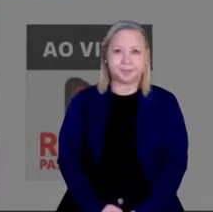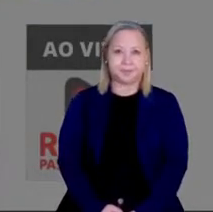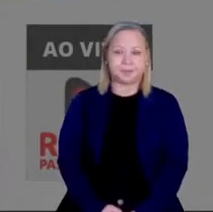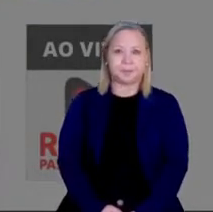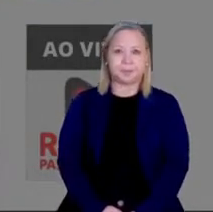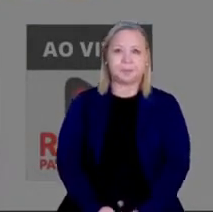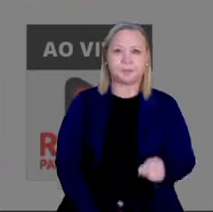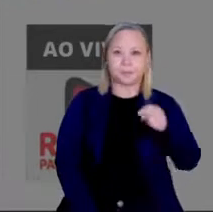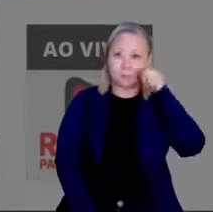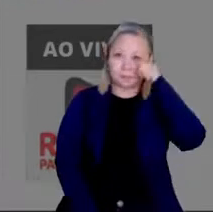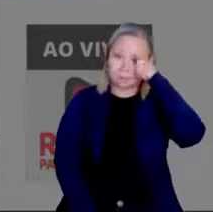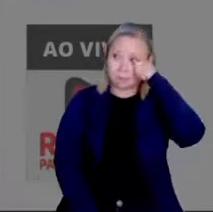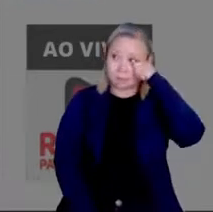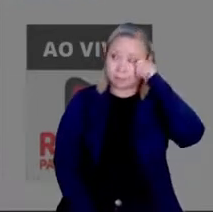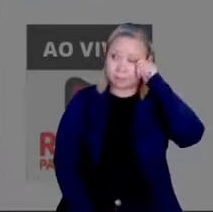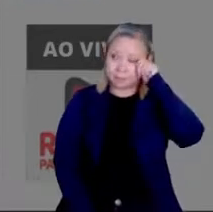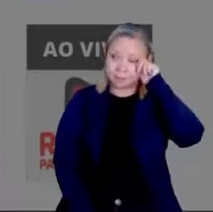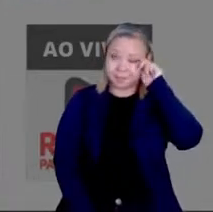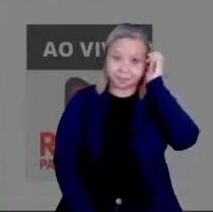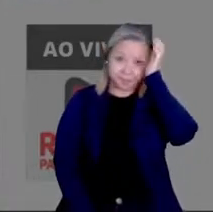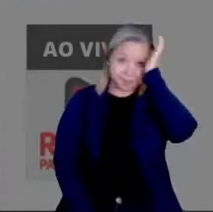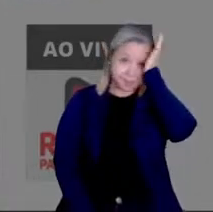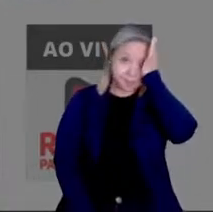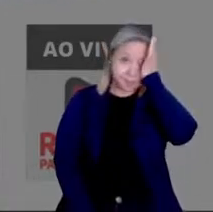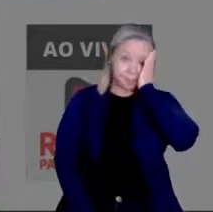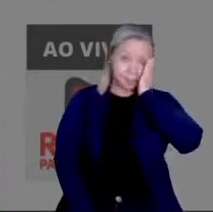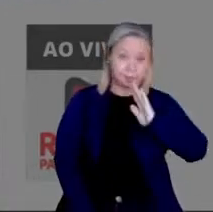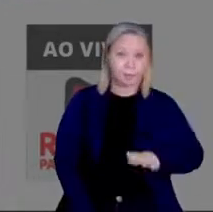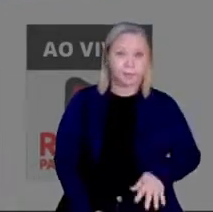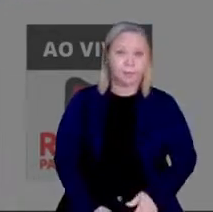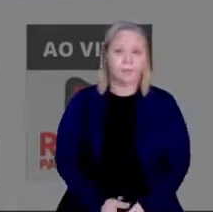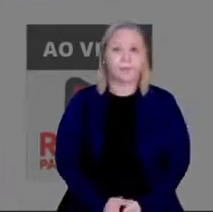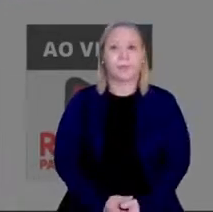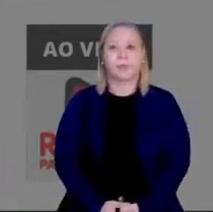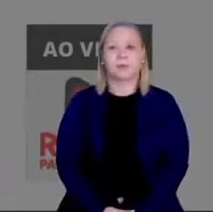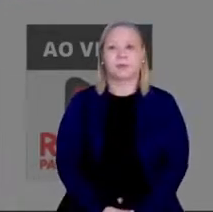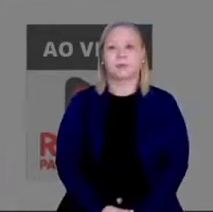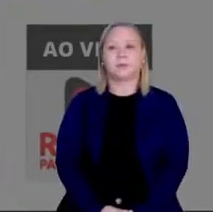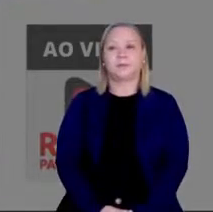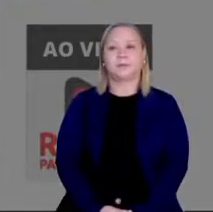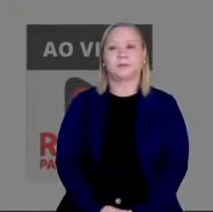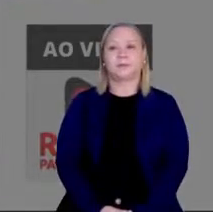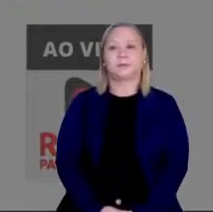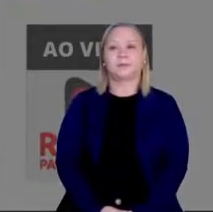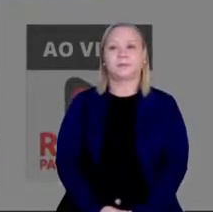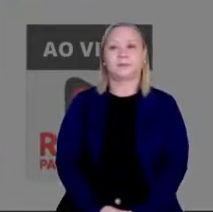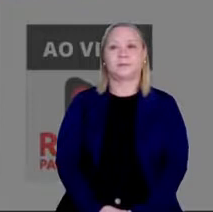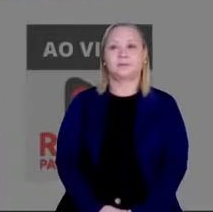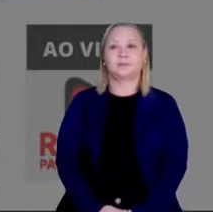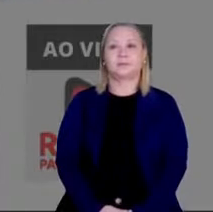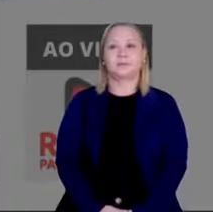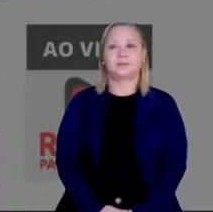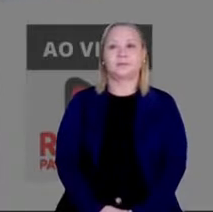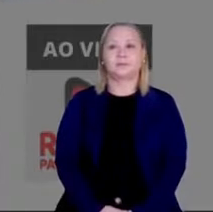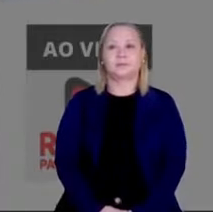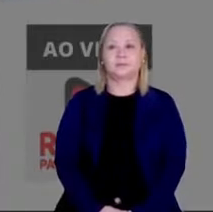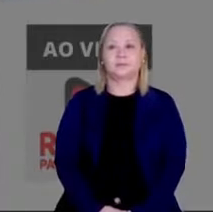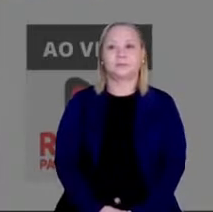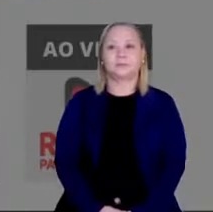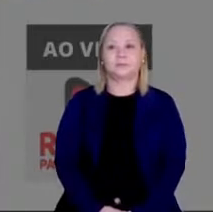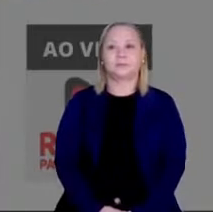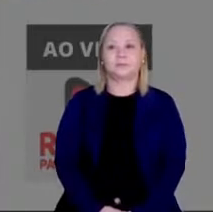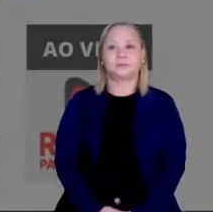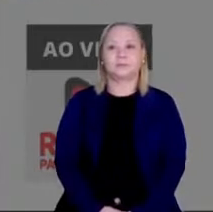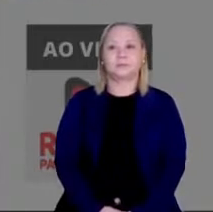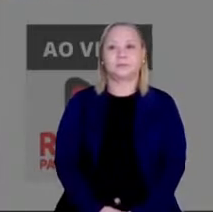Rádio Passos. Bom dia aos companheiros do programa, sabe? Que nós estamos aí fazendo Passos